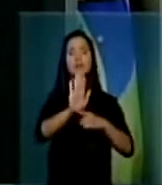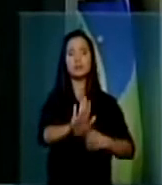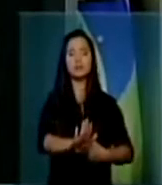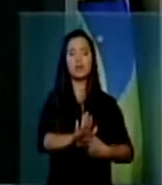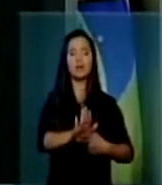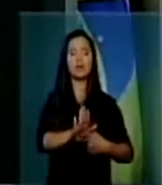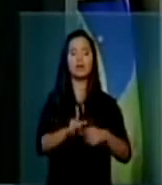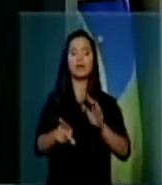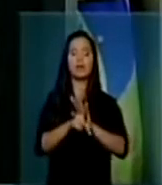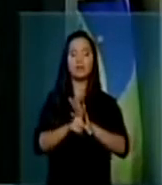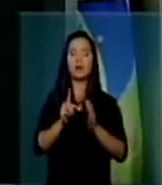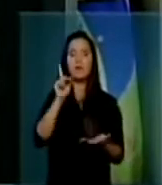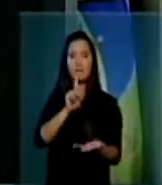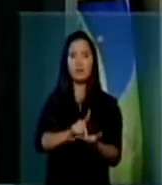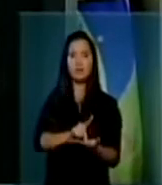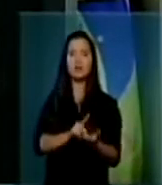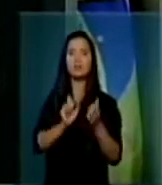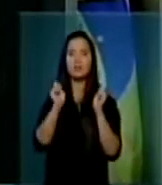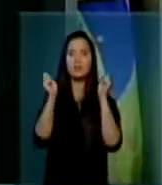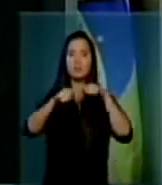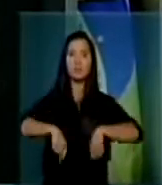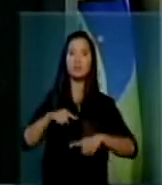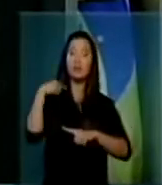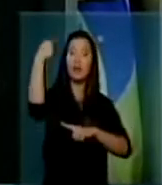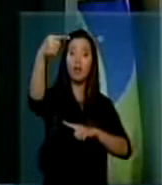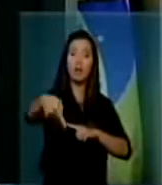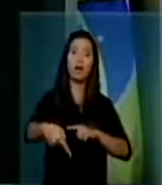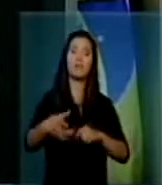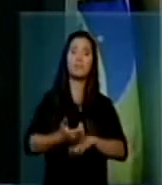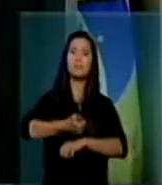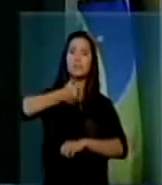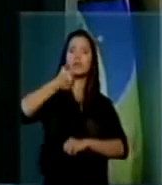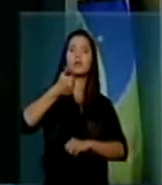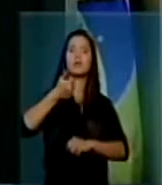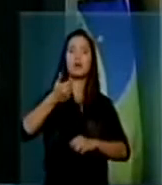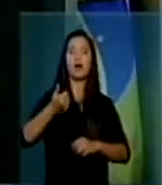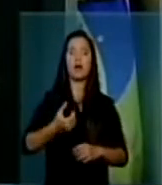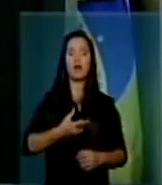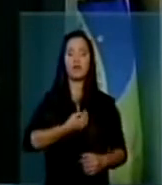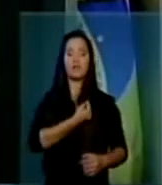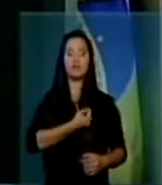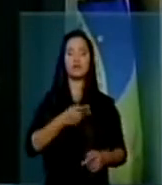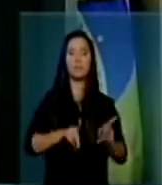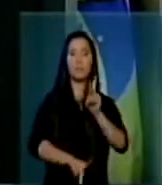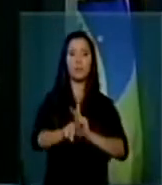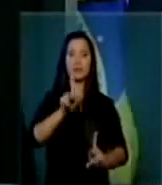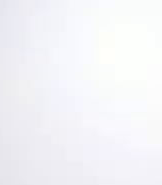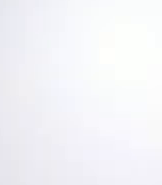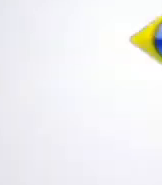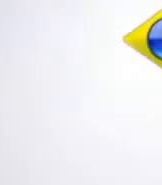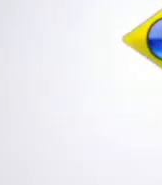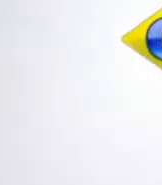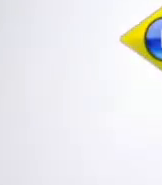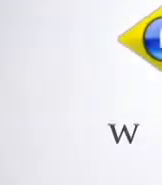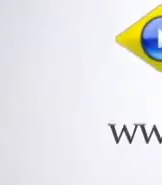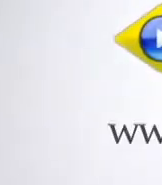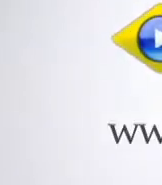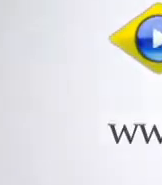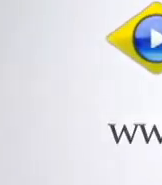contribuição para que realmente possamos, lá na ponta, melhorar a qualidade de vida da população.